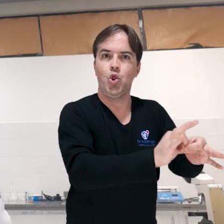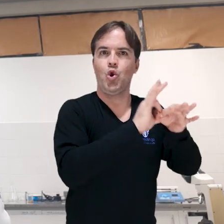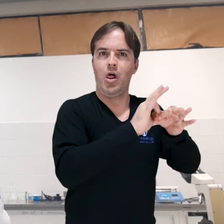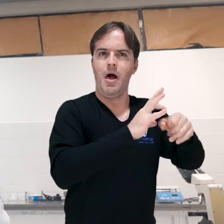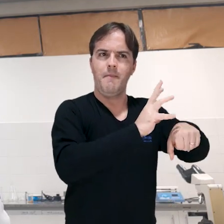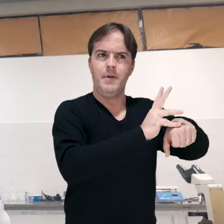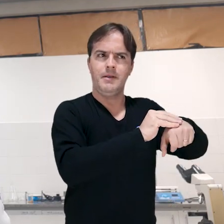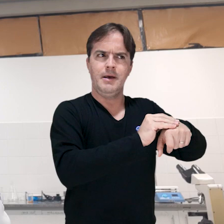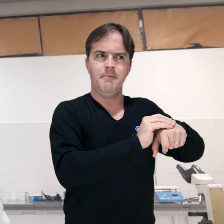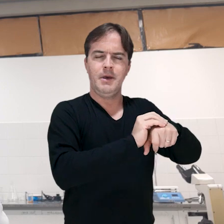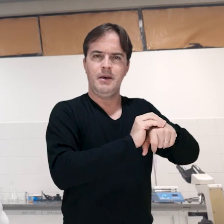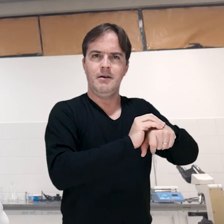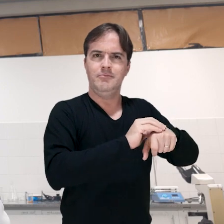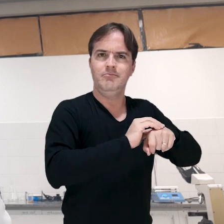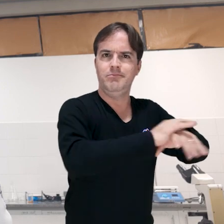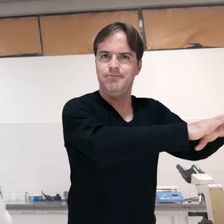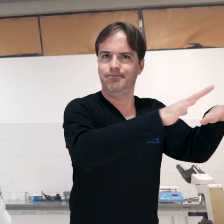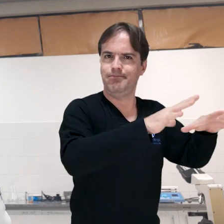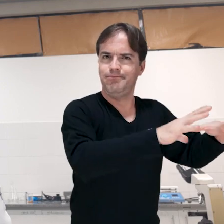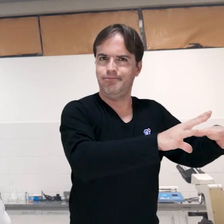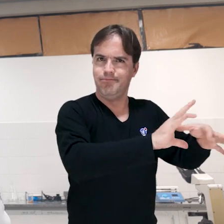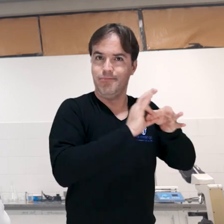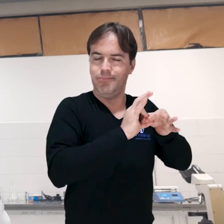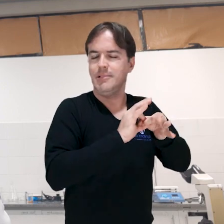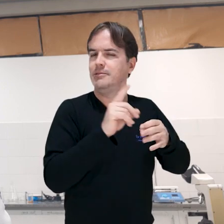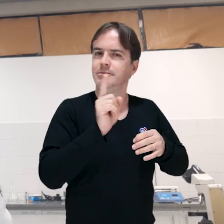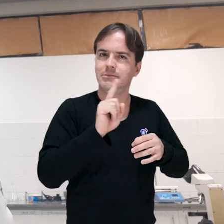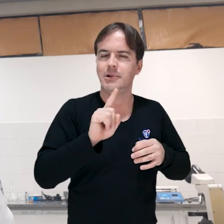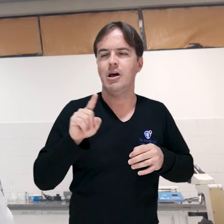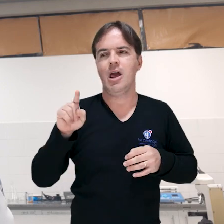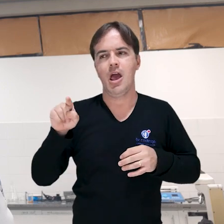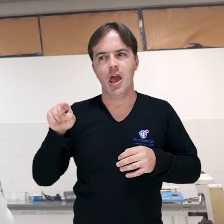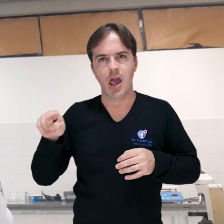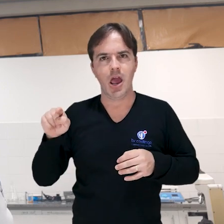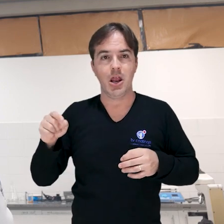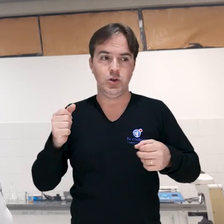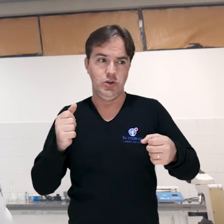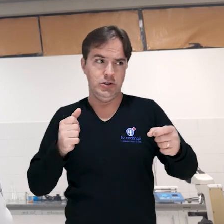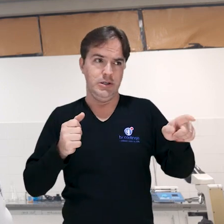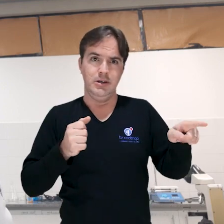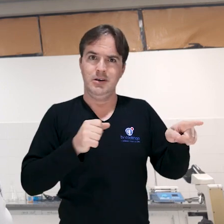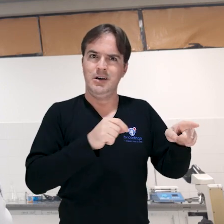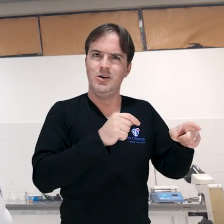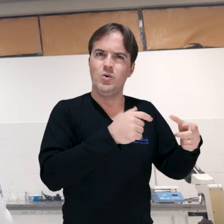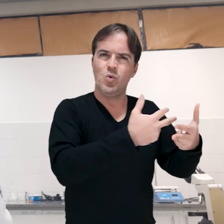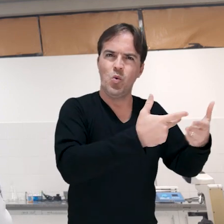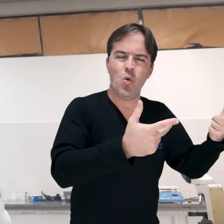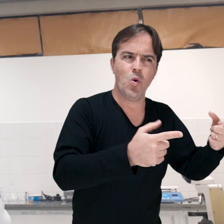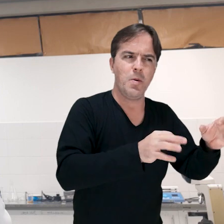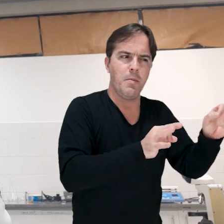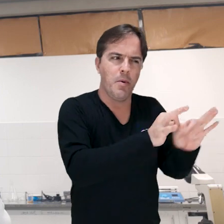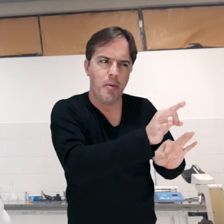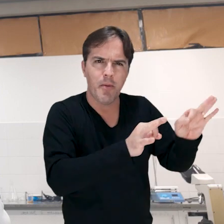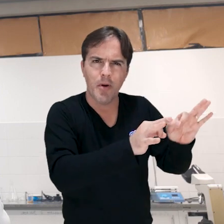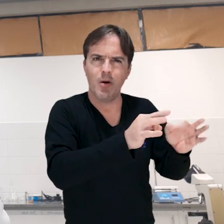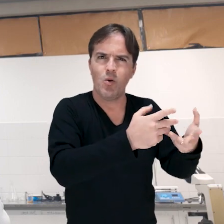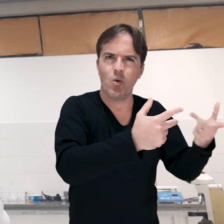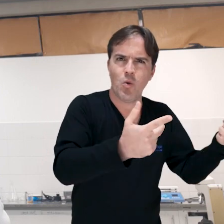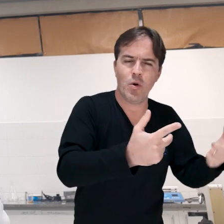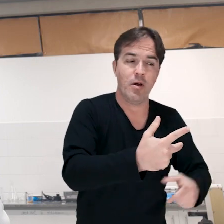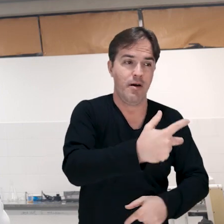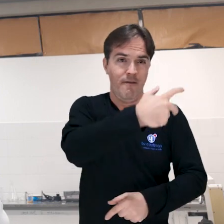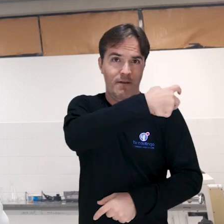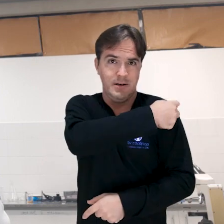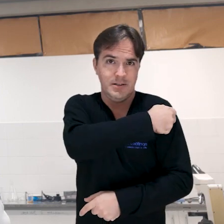pandemia. Portanto, ela não substitui de forma nenhuma o procedimento e todo o planejamento relacionado às